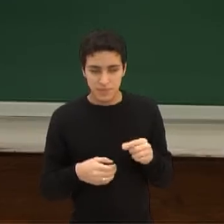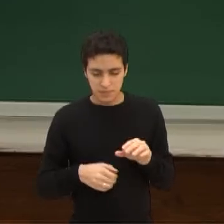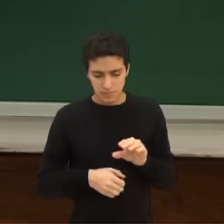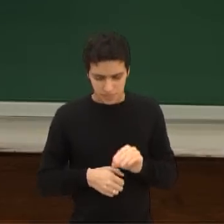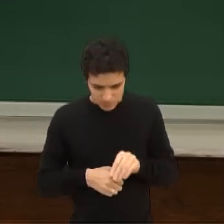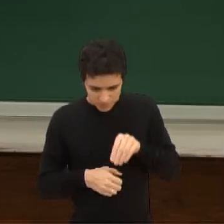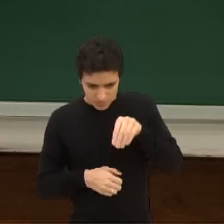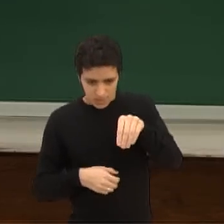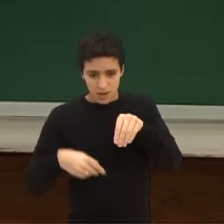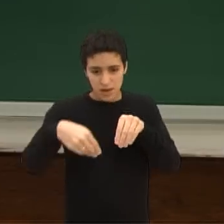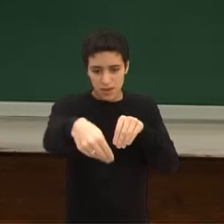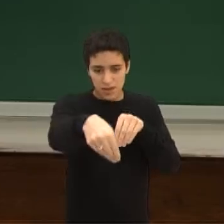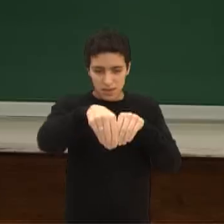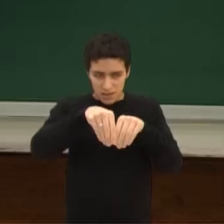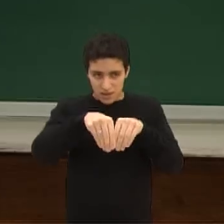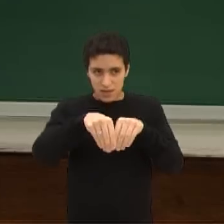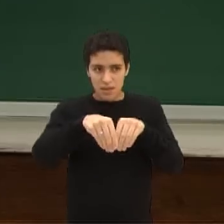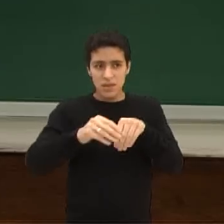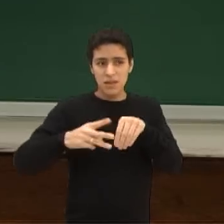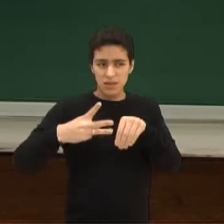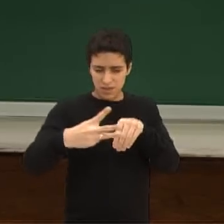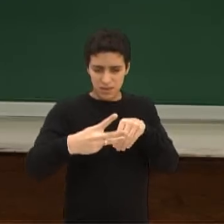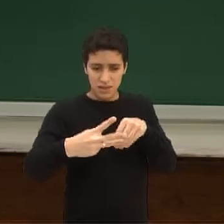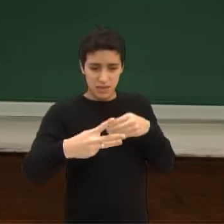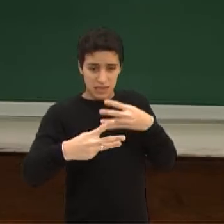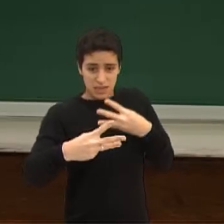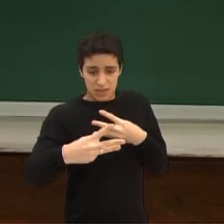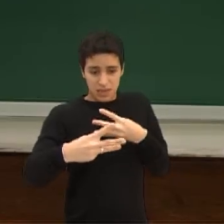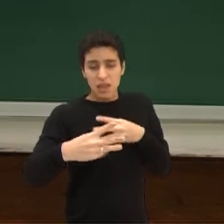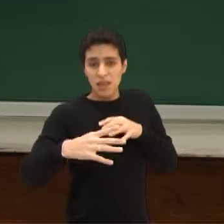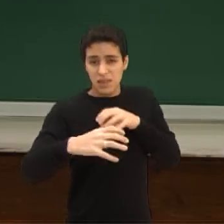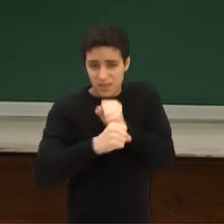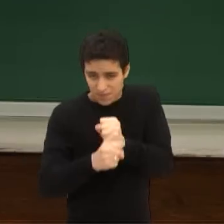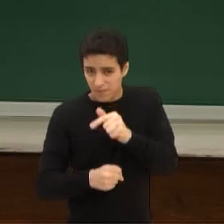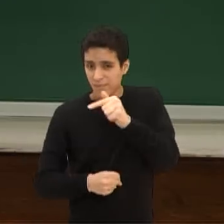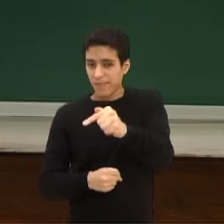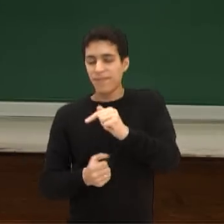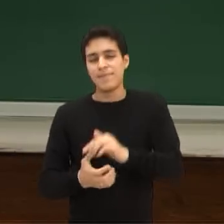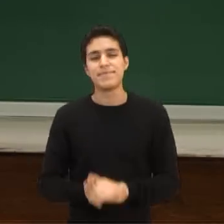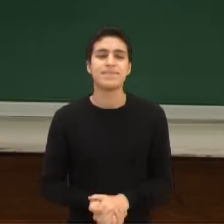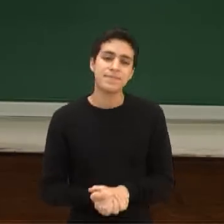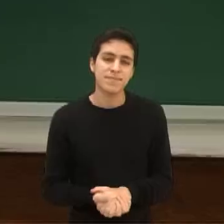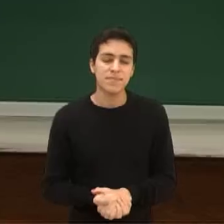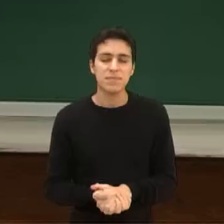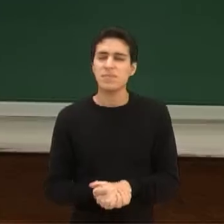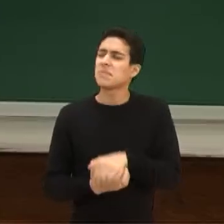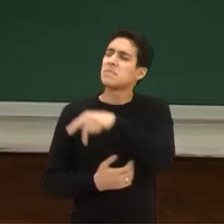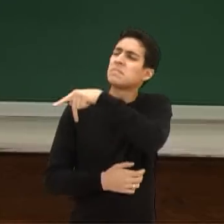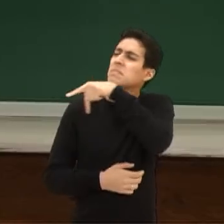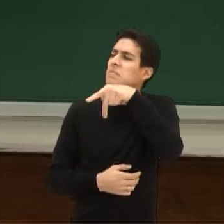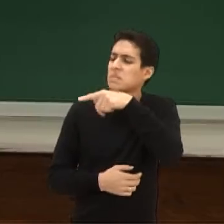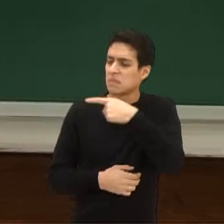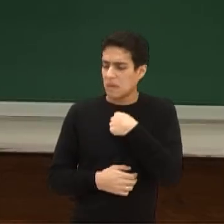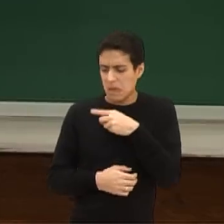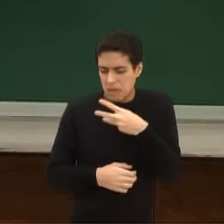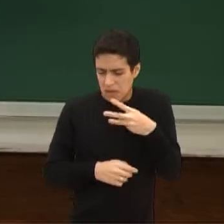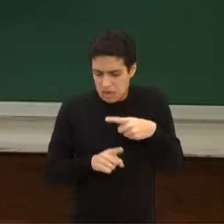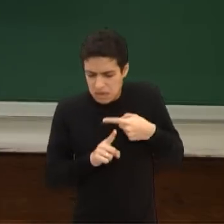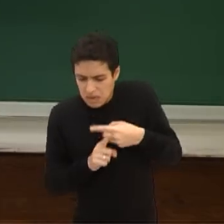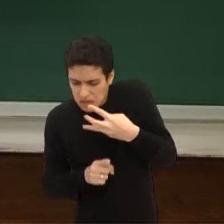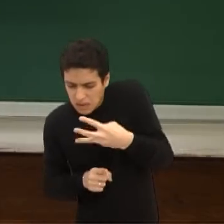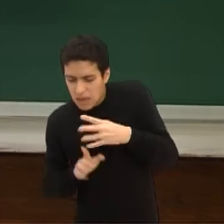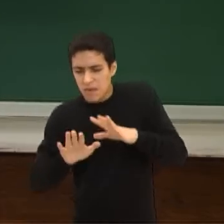levantar o 4, vai dar também a soma 7. 3 mais 4, 7. Prof, eu não fiz 3 mais 4, eu